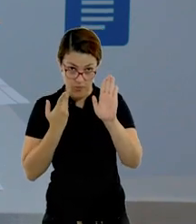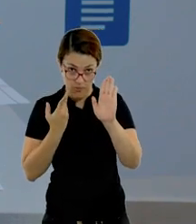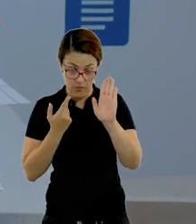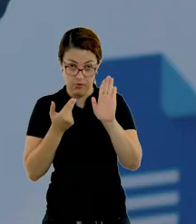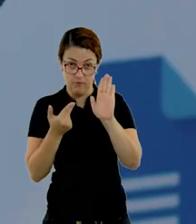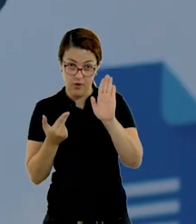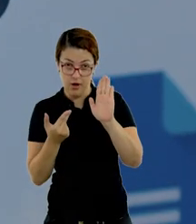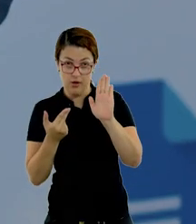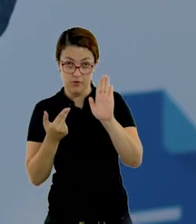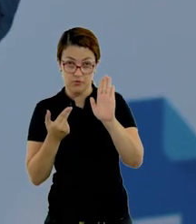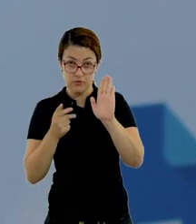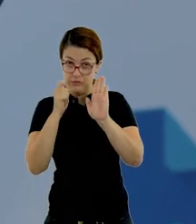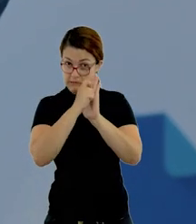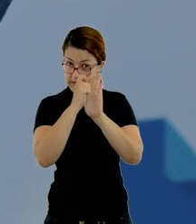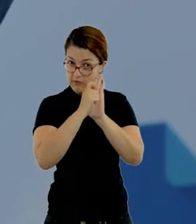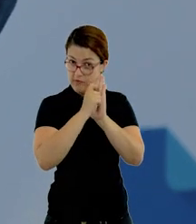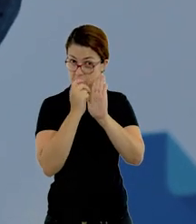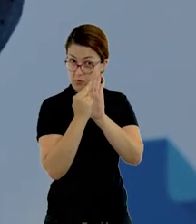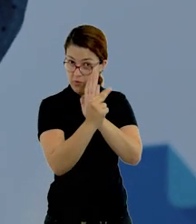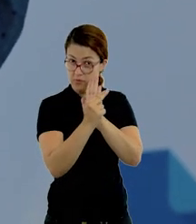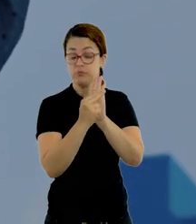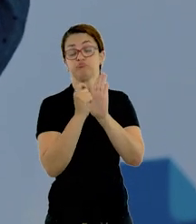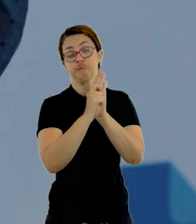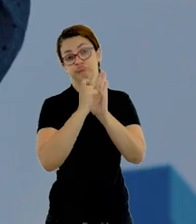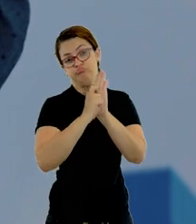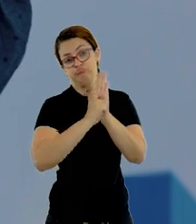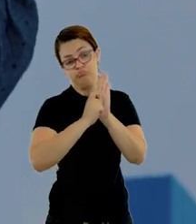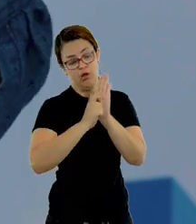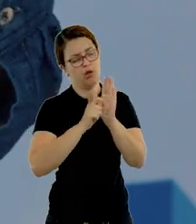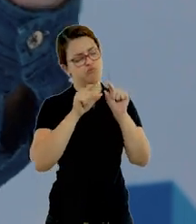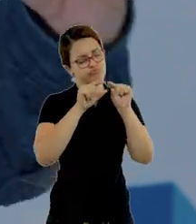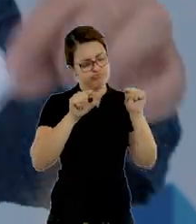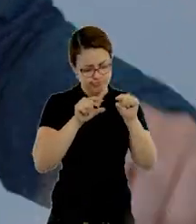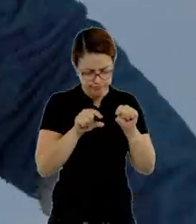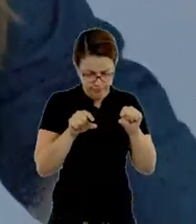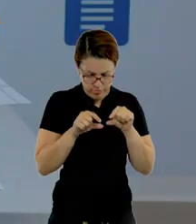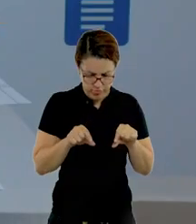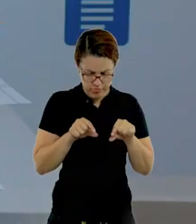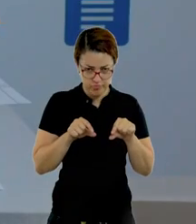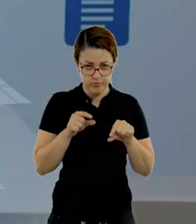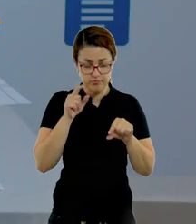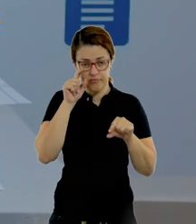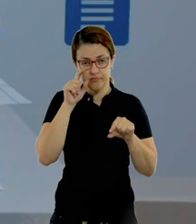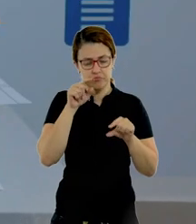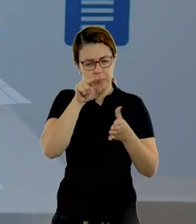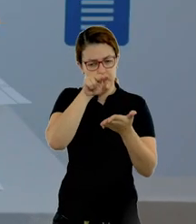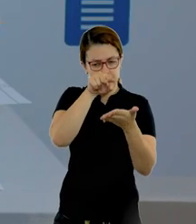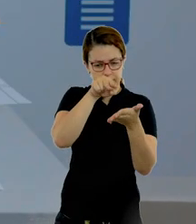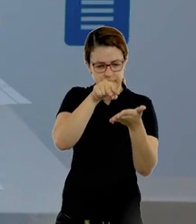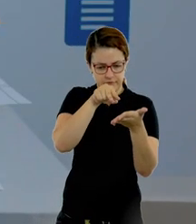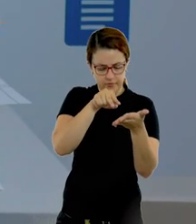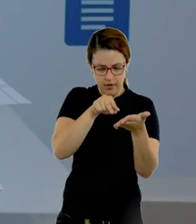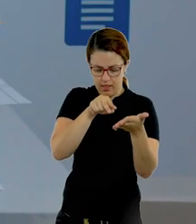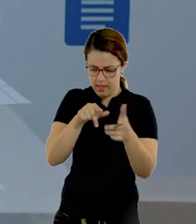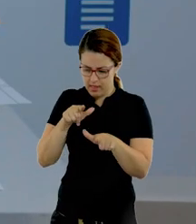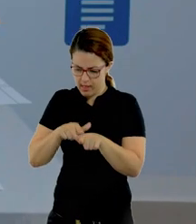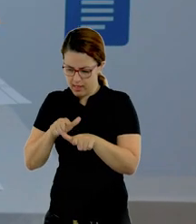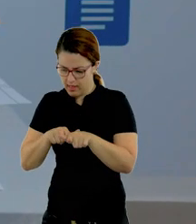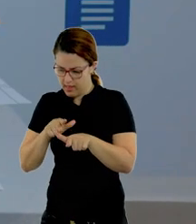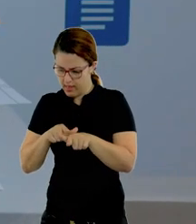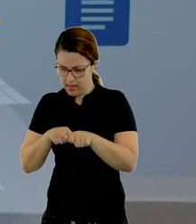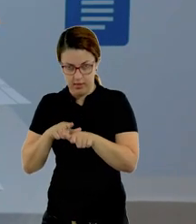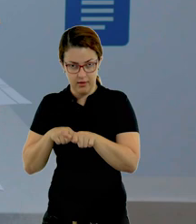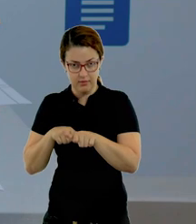escrever o nome dos animais para que a criança utilize esses nomes como apoio. E aí ela vai utilizar